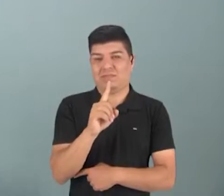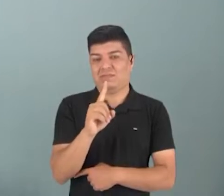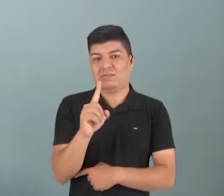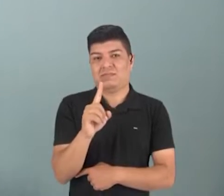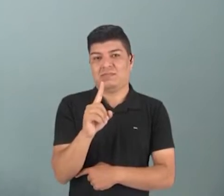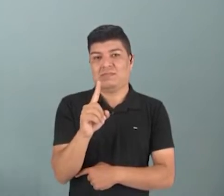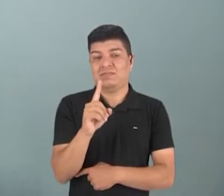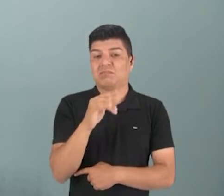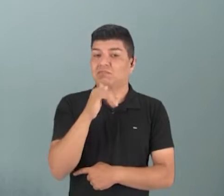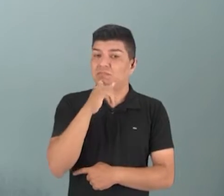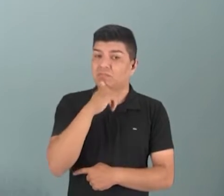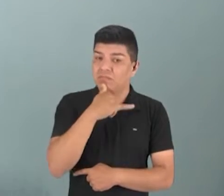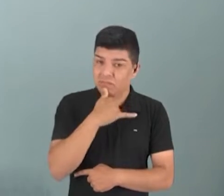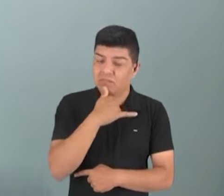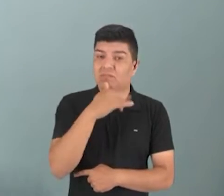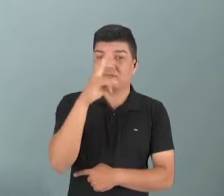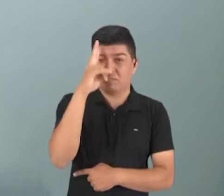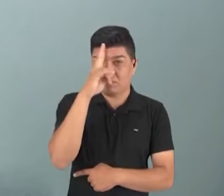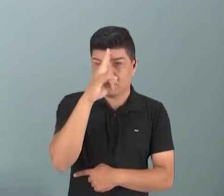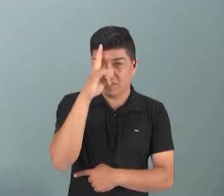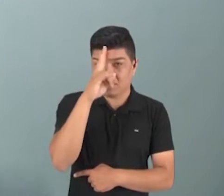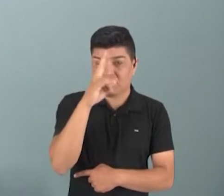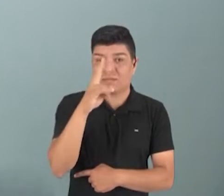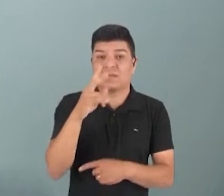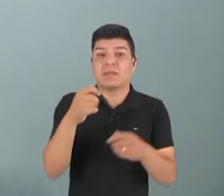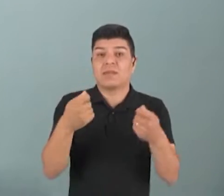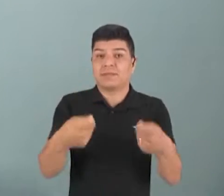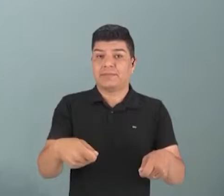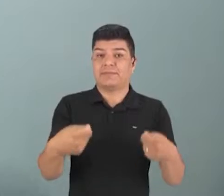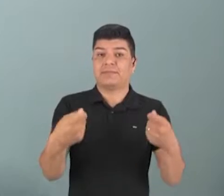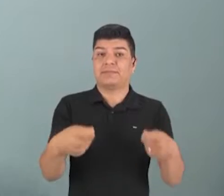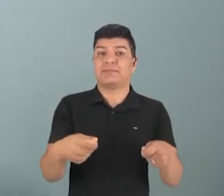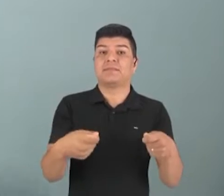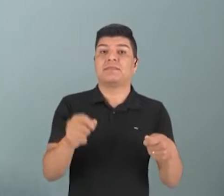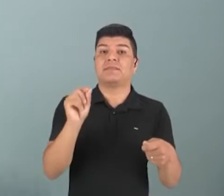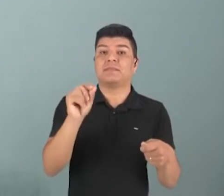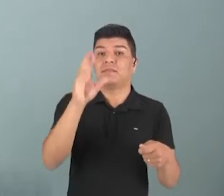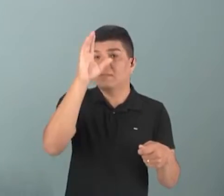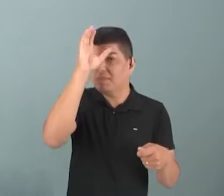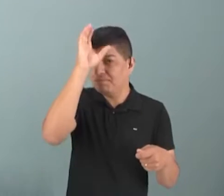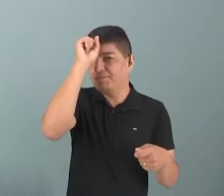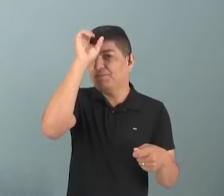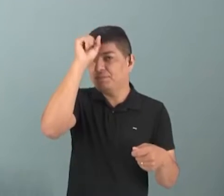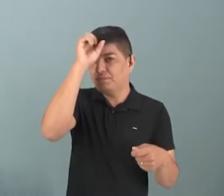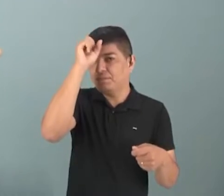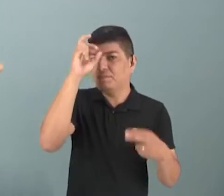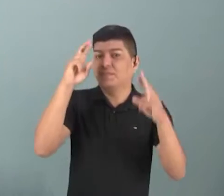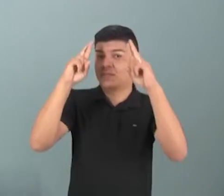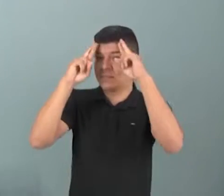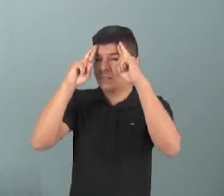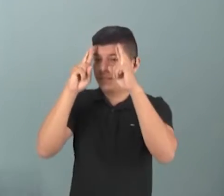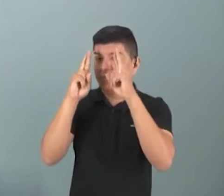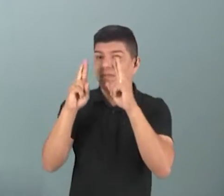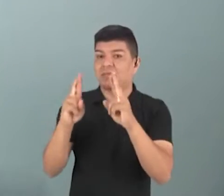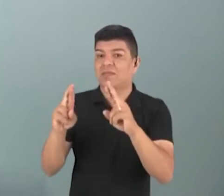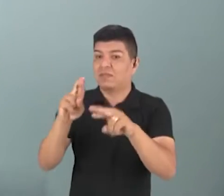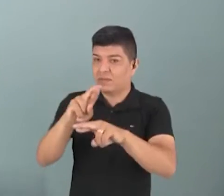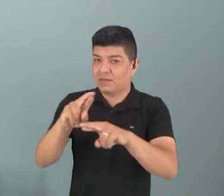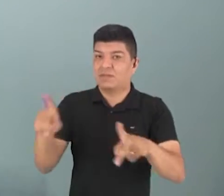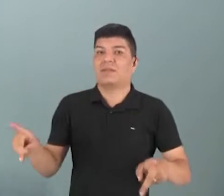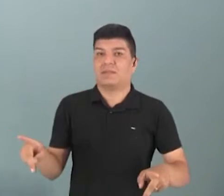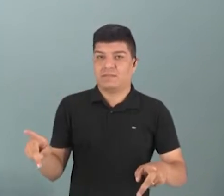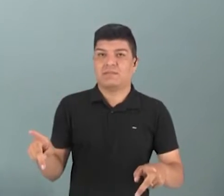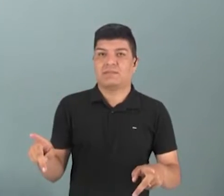uma história bem três e que nós precisamos aprender a respeitar as